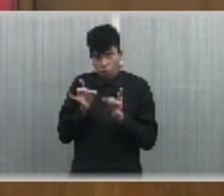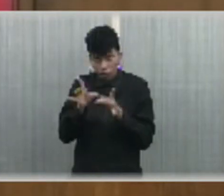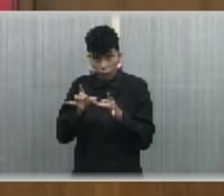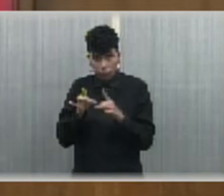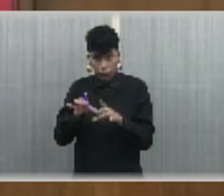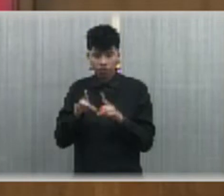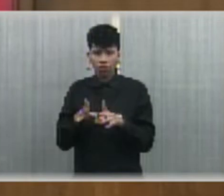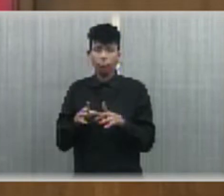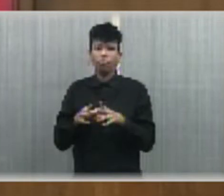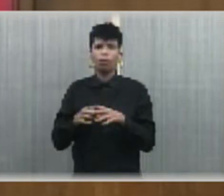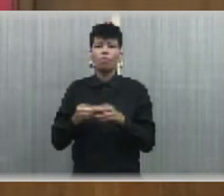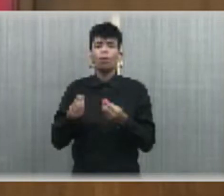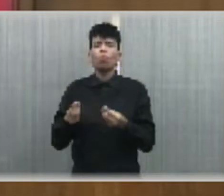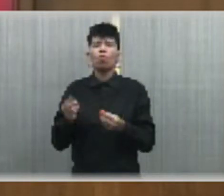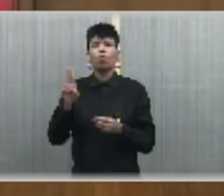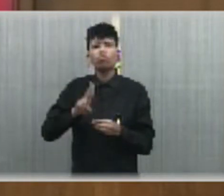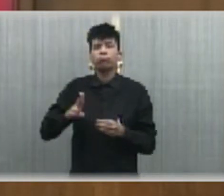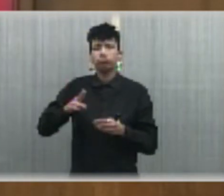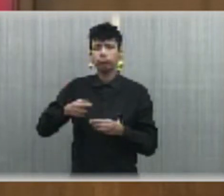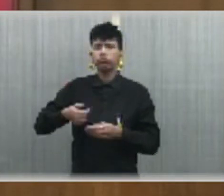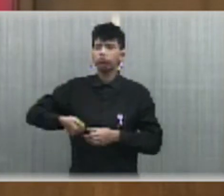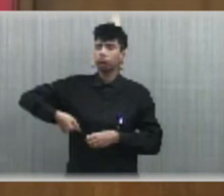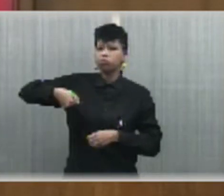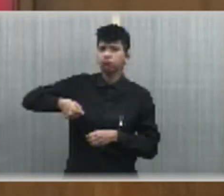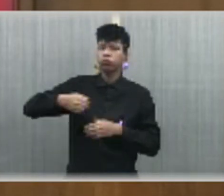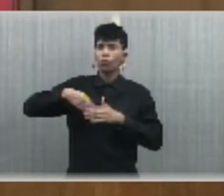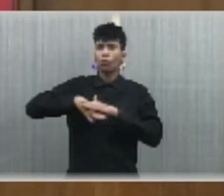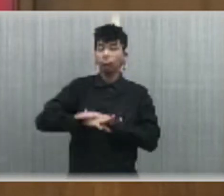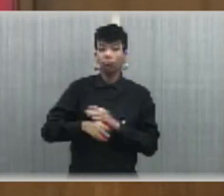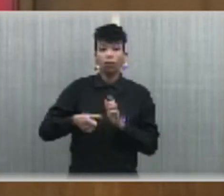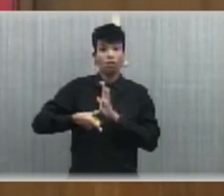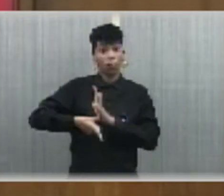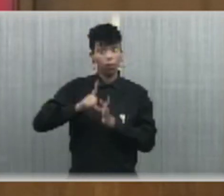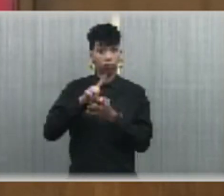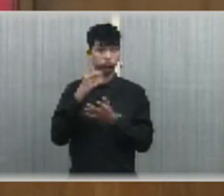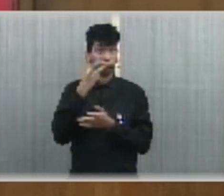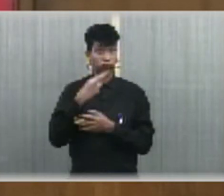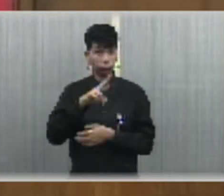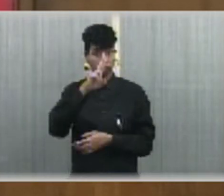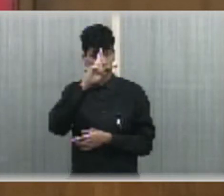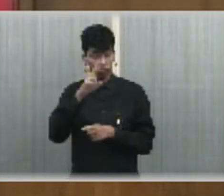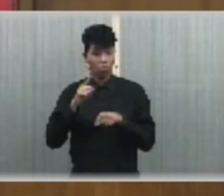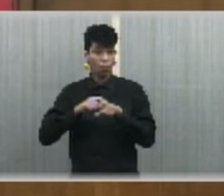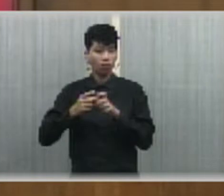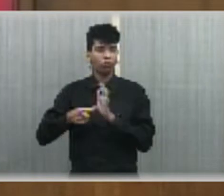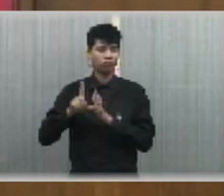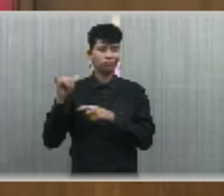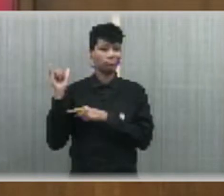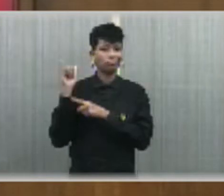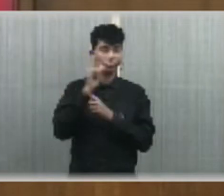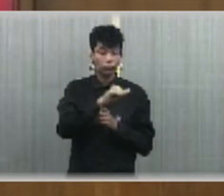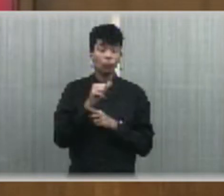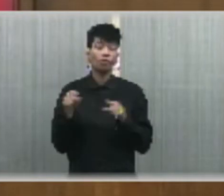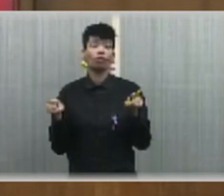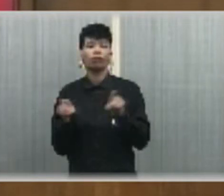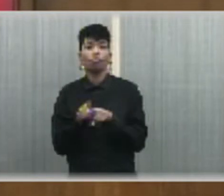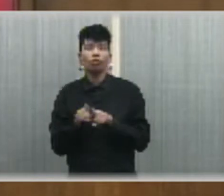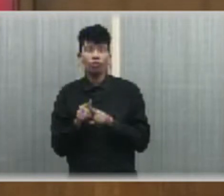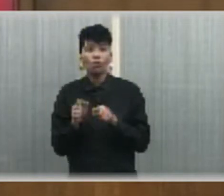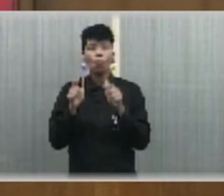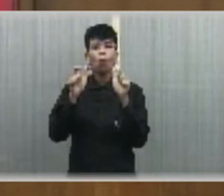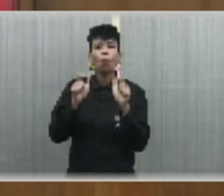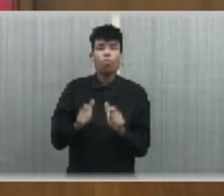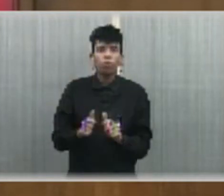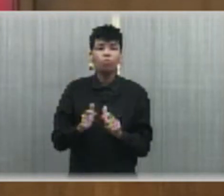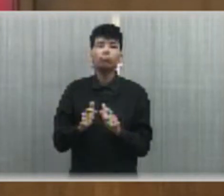de bagagens com antecedência de 3 horas aos horários dos voos, assim como em